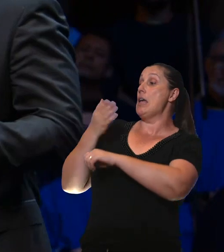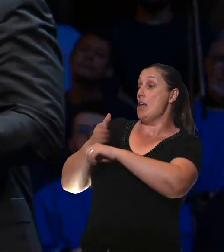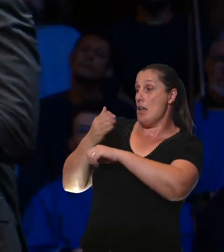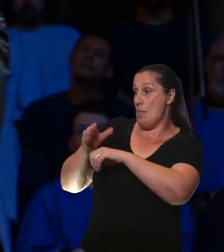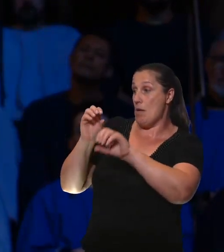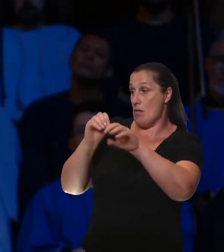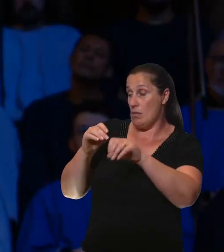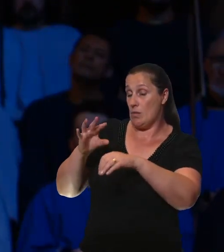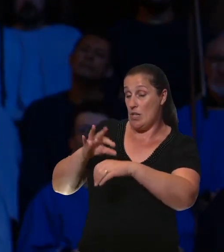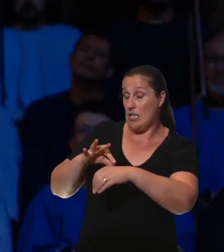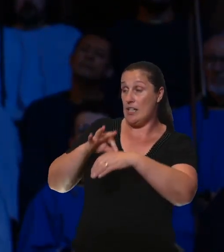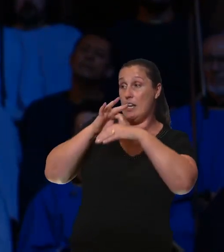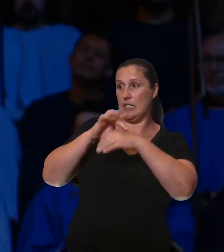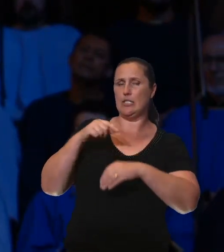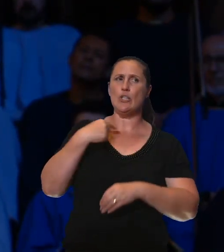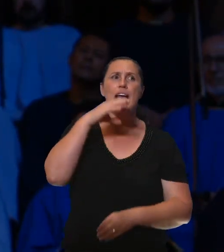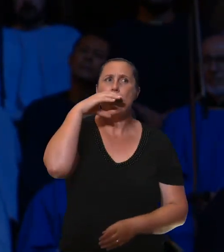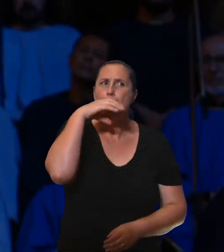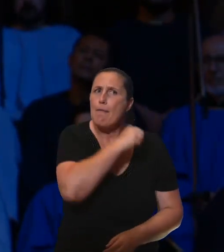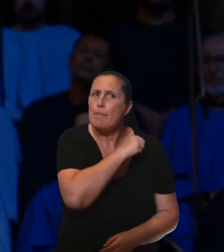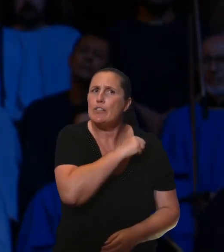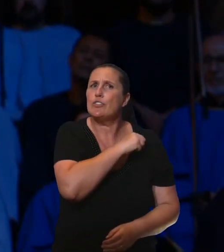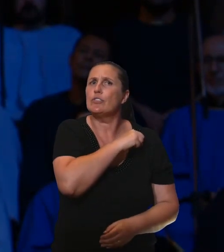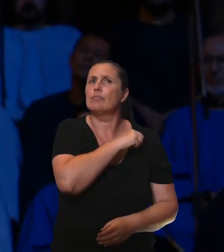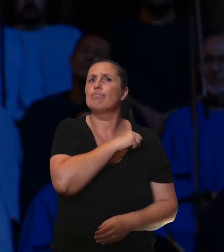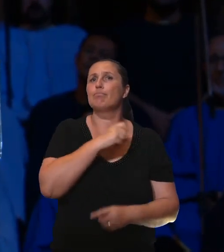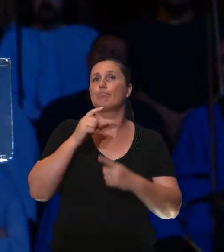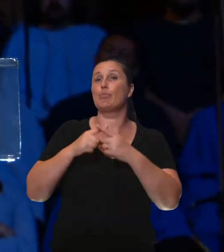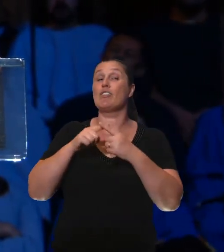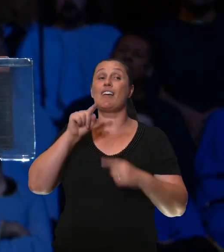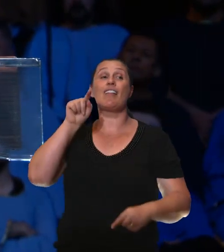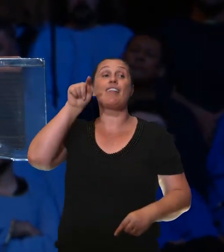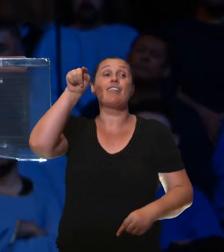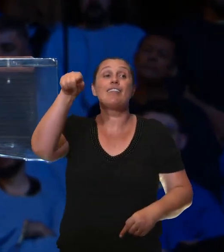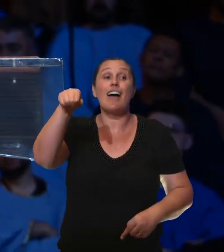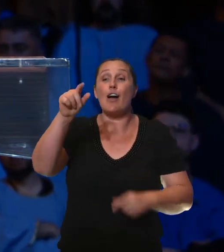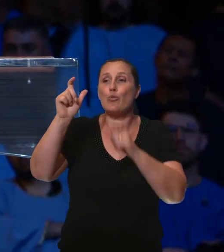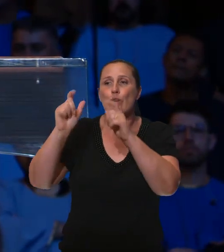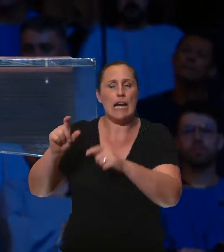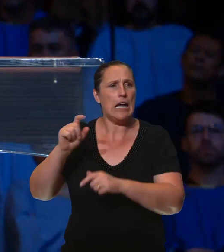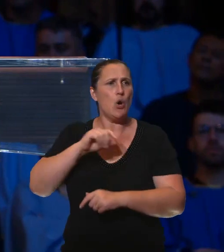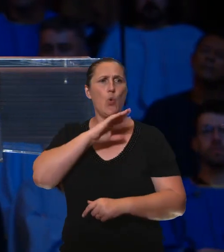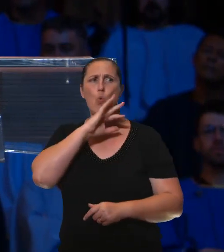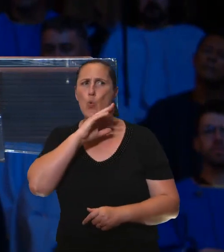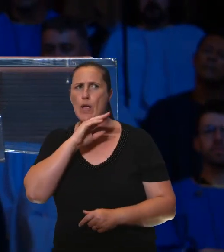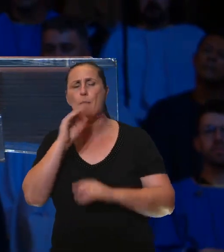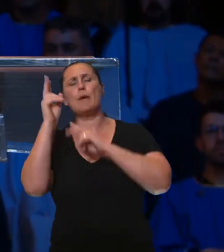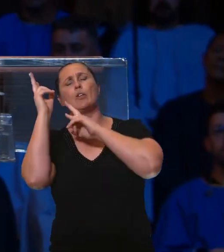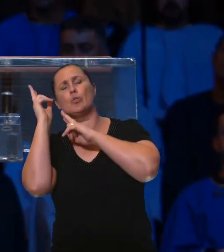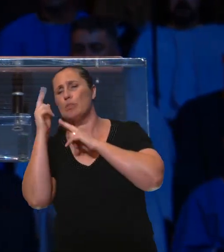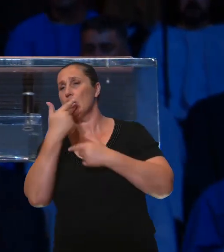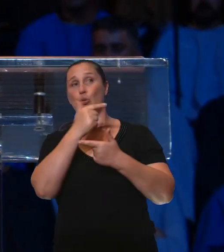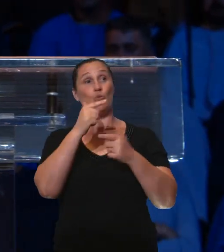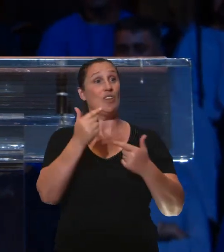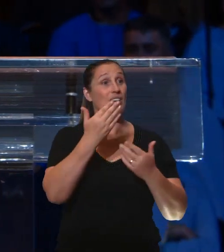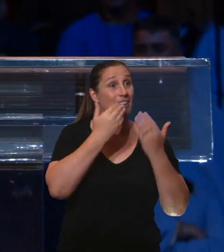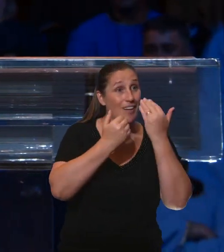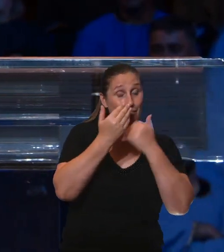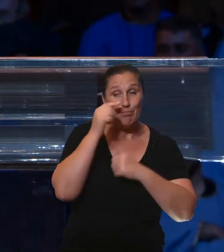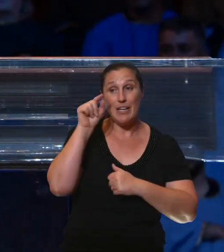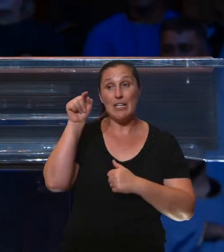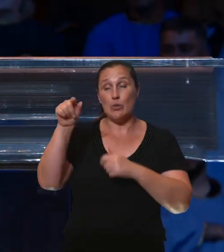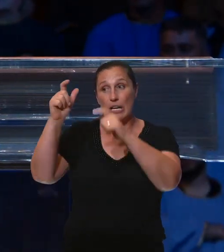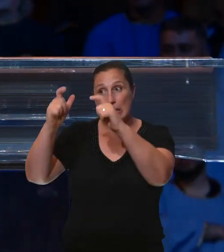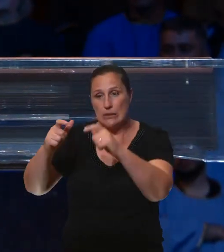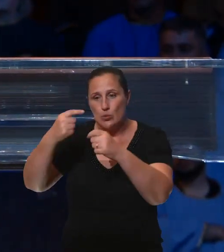gente vai fazer rapidinho, porque lá é ruim para dormir, lá não tem muita comida, lá